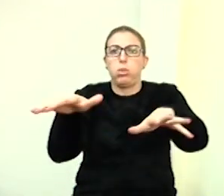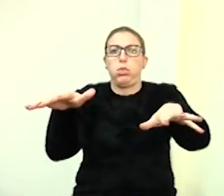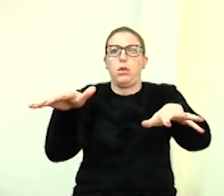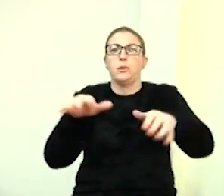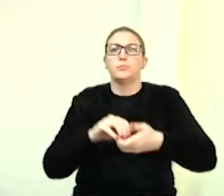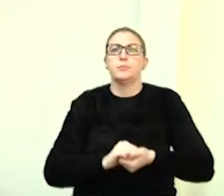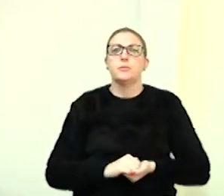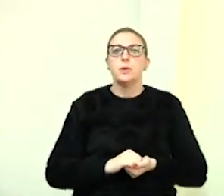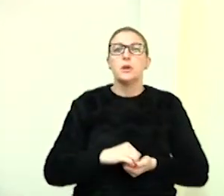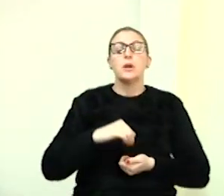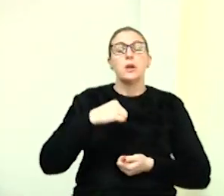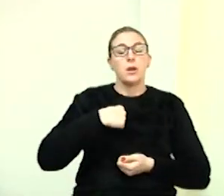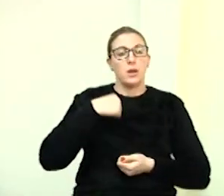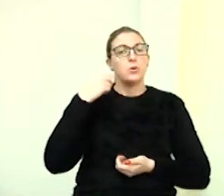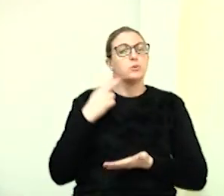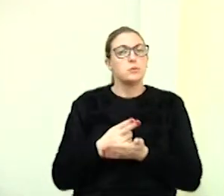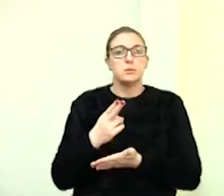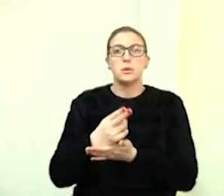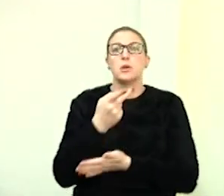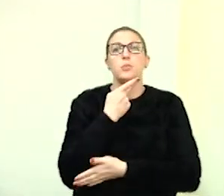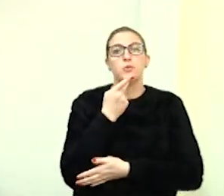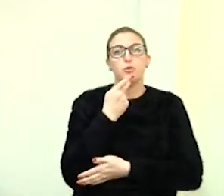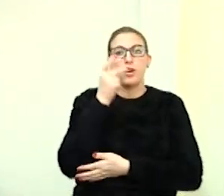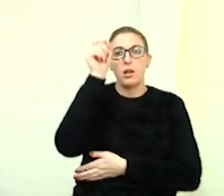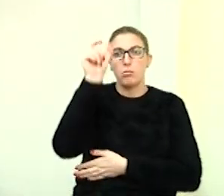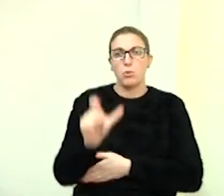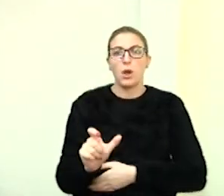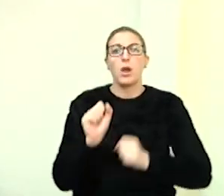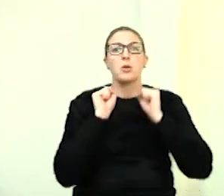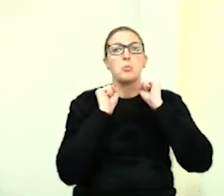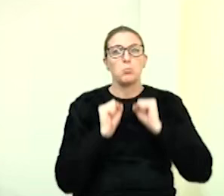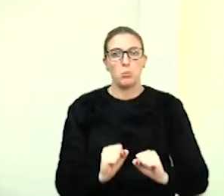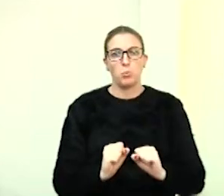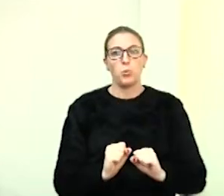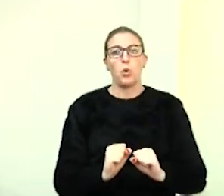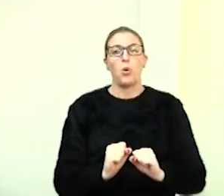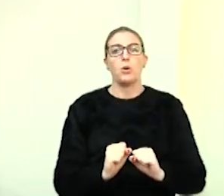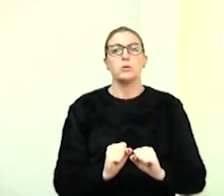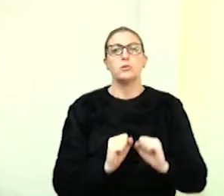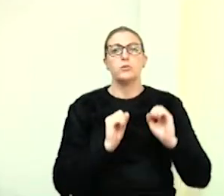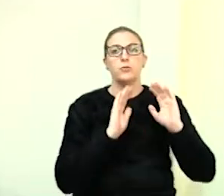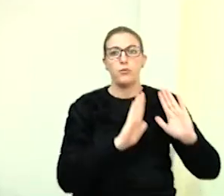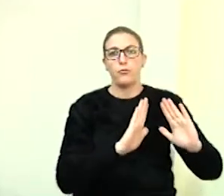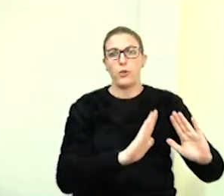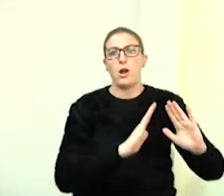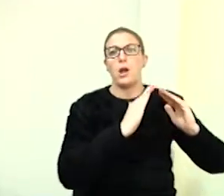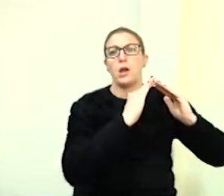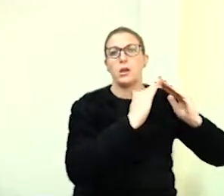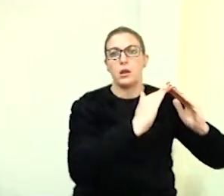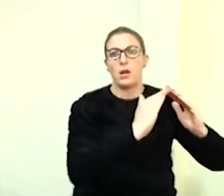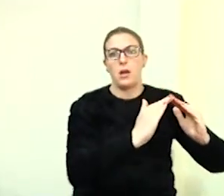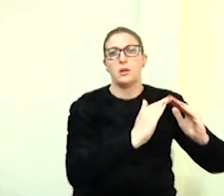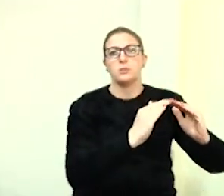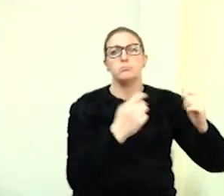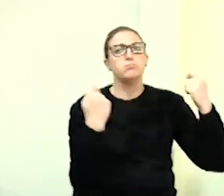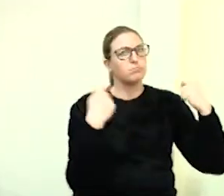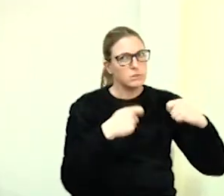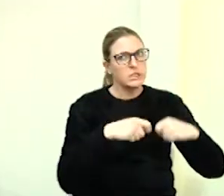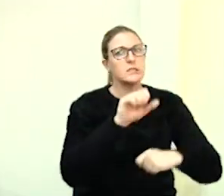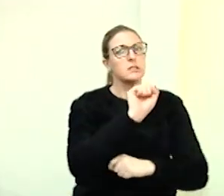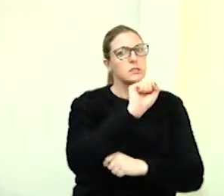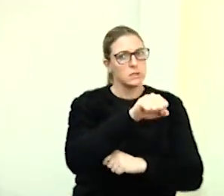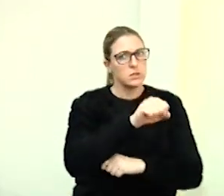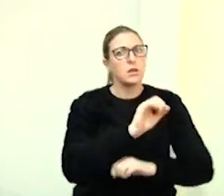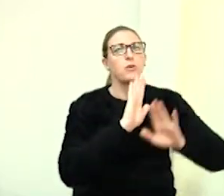E eu tenho sempre dito que quem pode e tem a possibilidade de ficar em casa e não circular, deve, sim, ficar